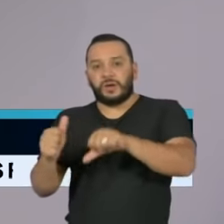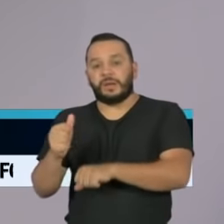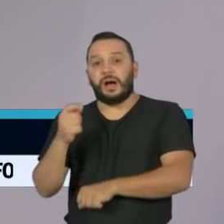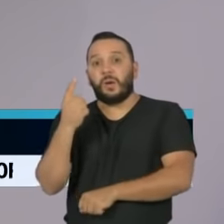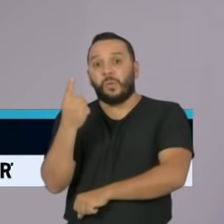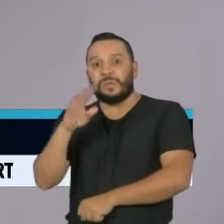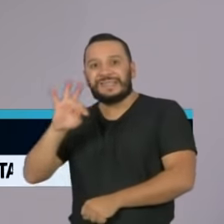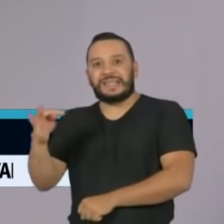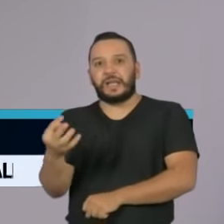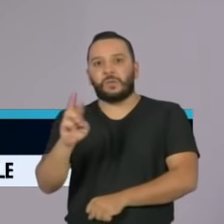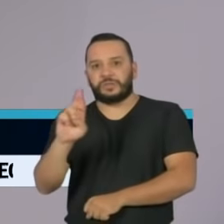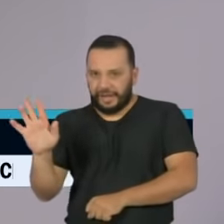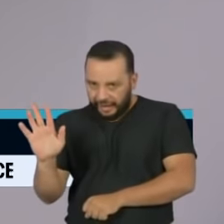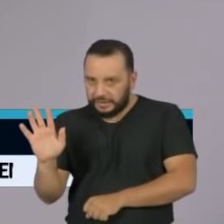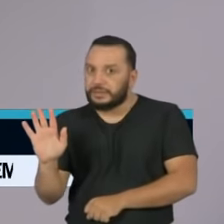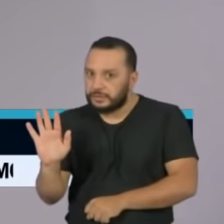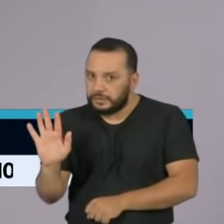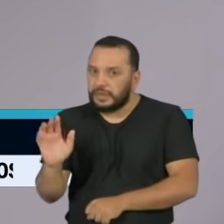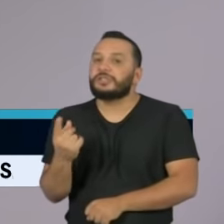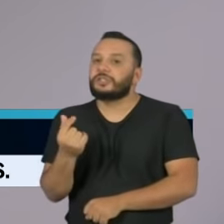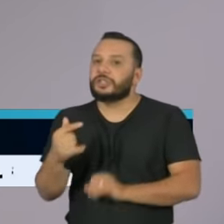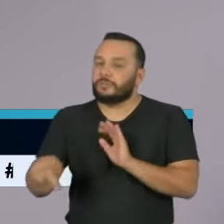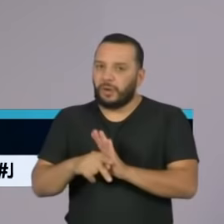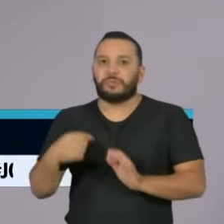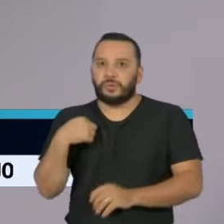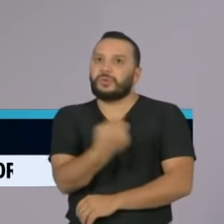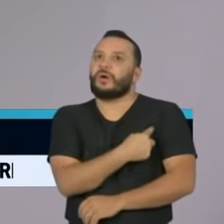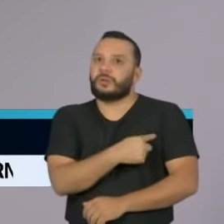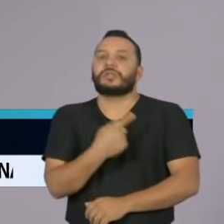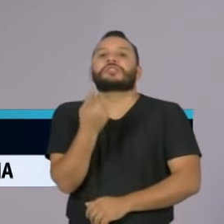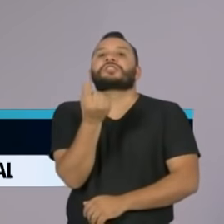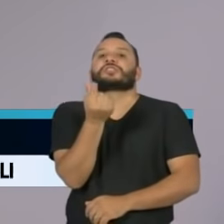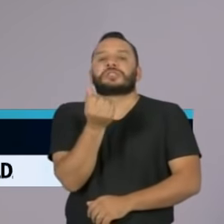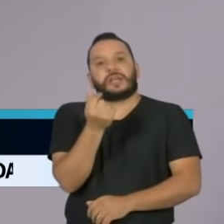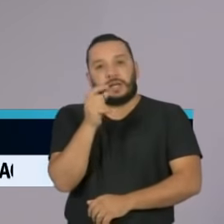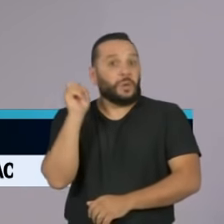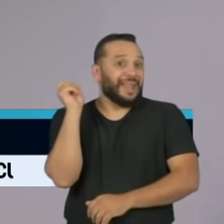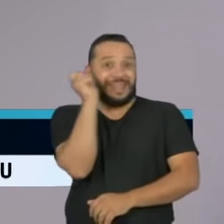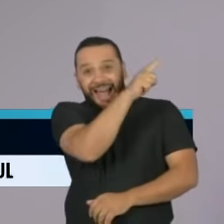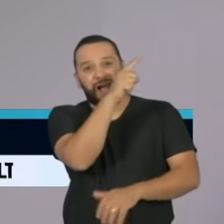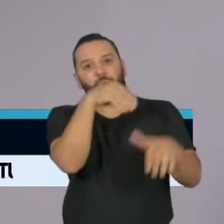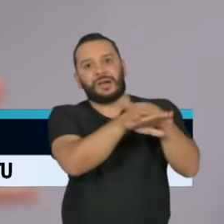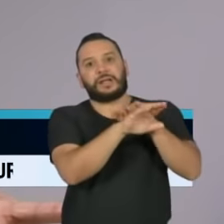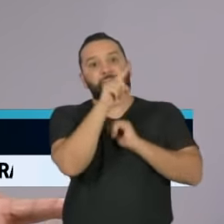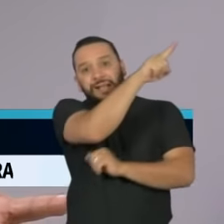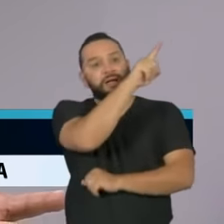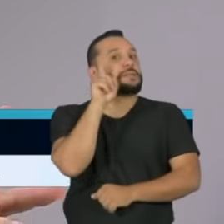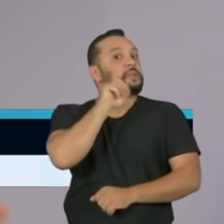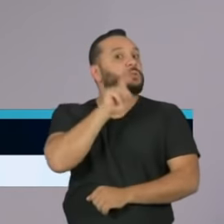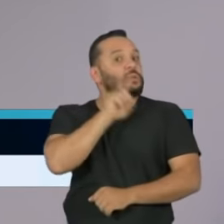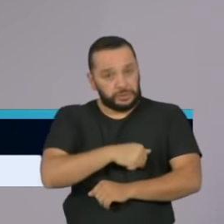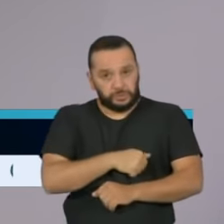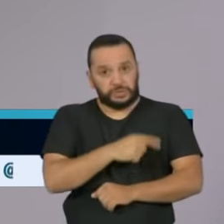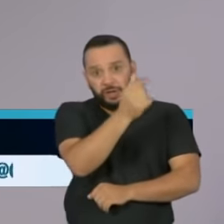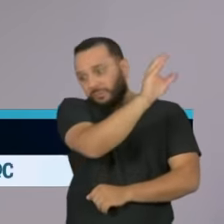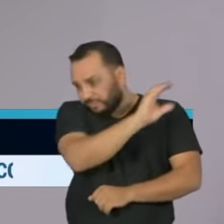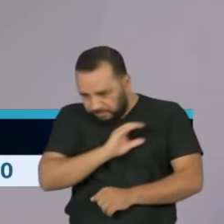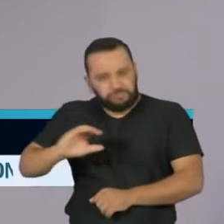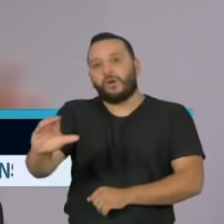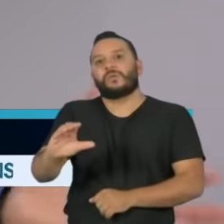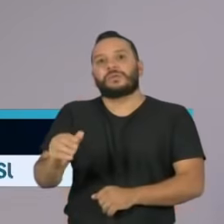aqui de volta para o Brasil. É dinheiro nosso, é dinheiro do povo brasileiro que está lá. Bota aqui, você vai ver a revolução que nós vamos fazer na saúde,